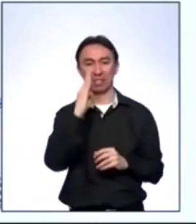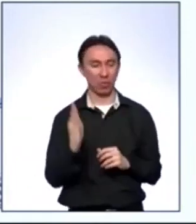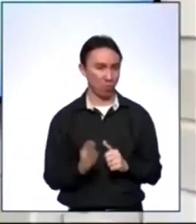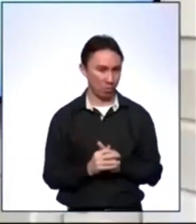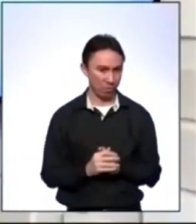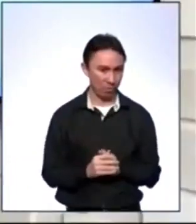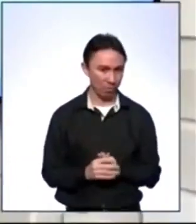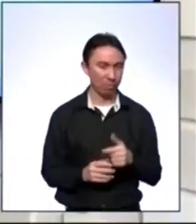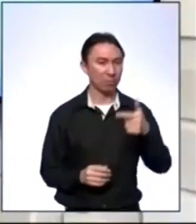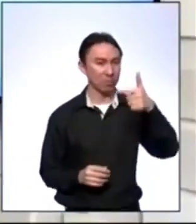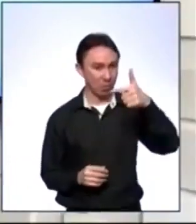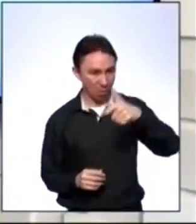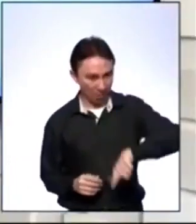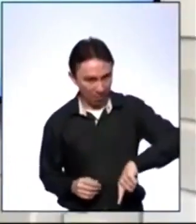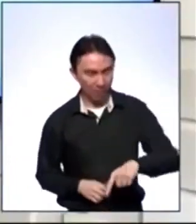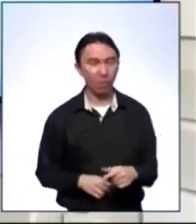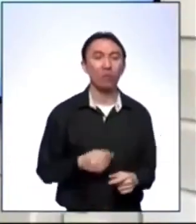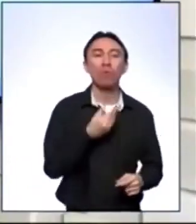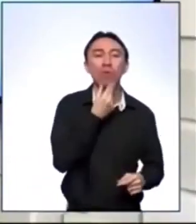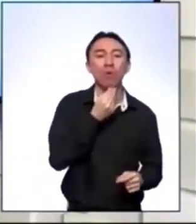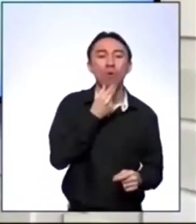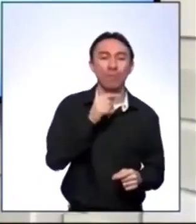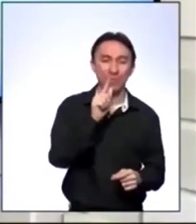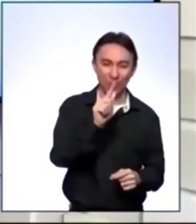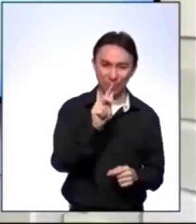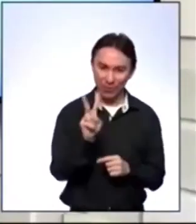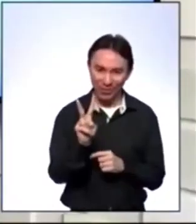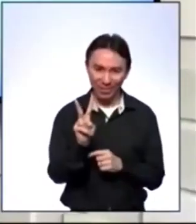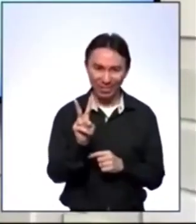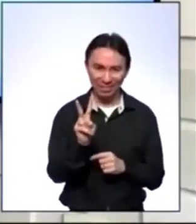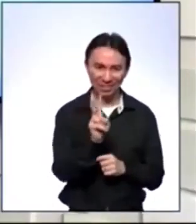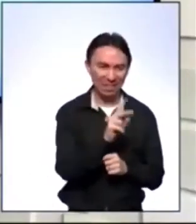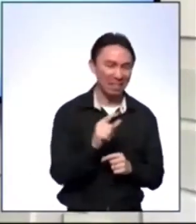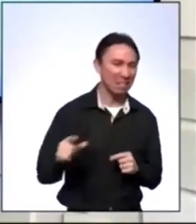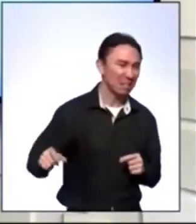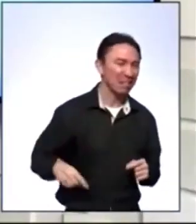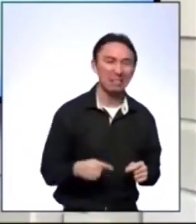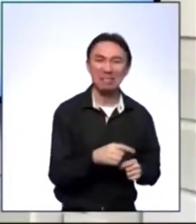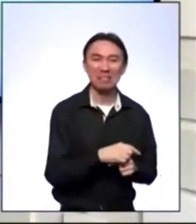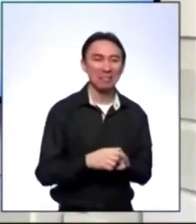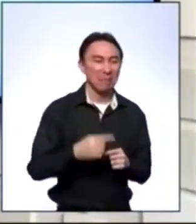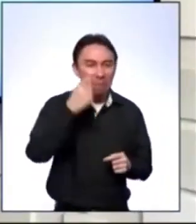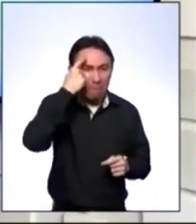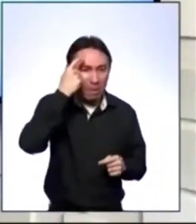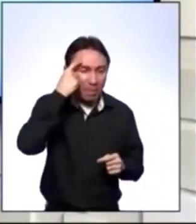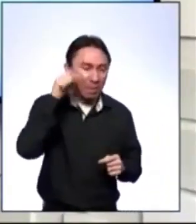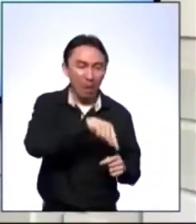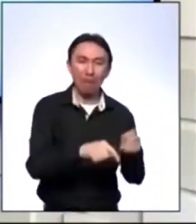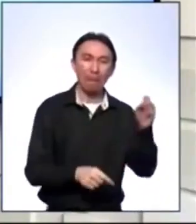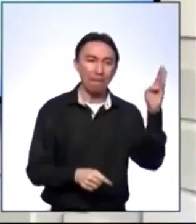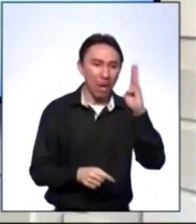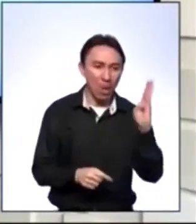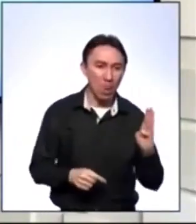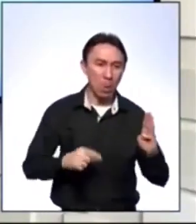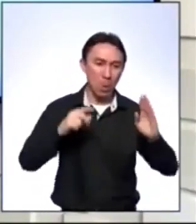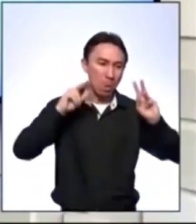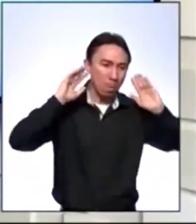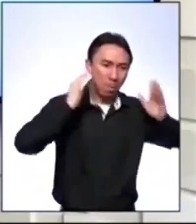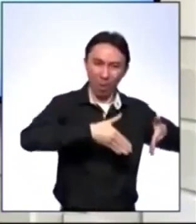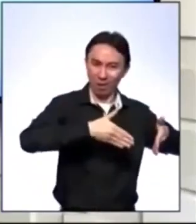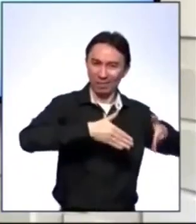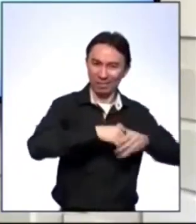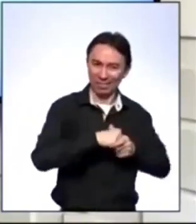Getúlio, com o seu nacionalismo, e isso faz parte daquele momento histórico. Isso é um componente daquele momento